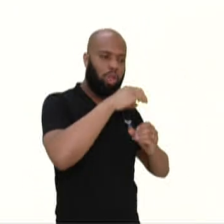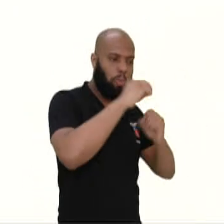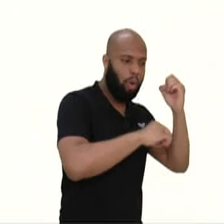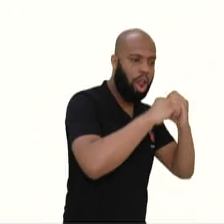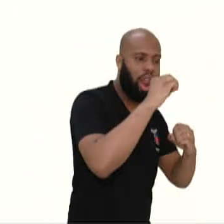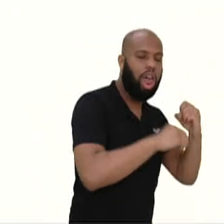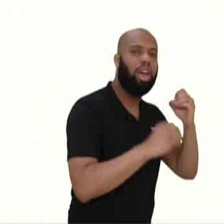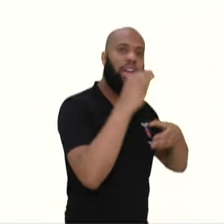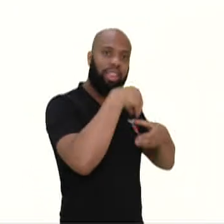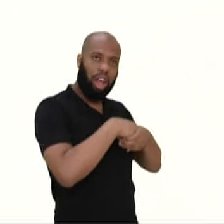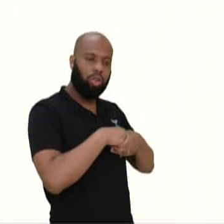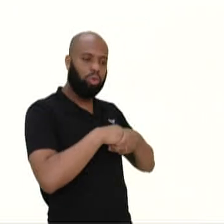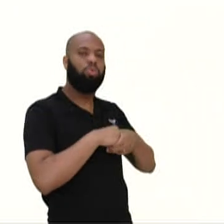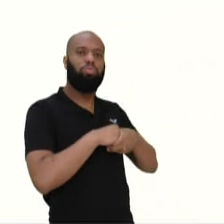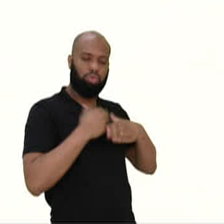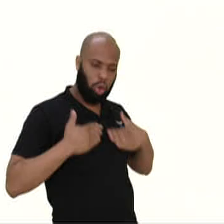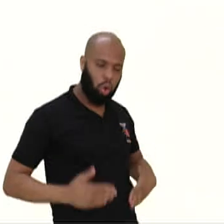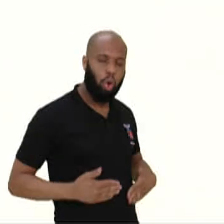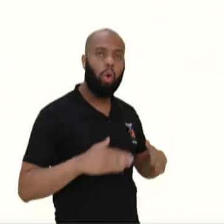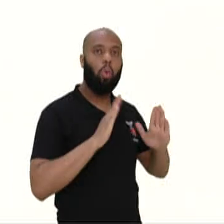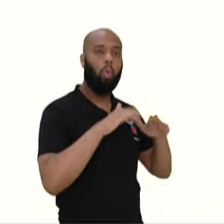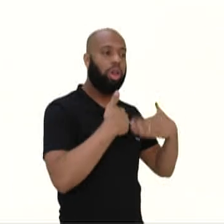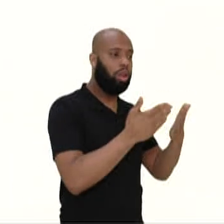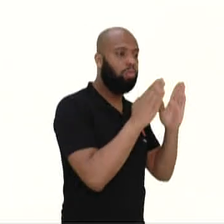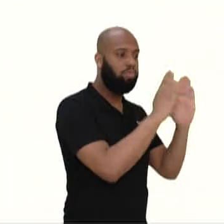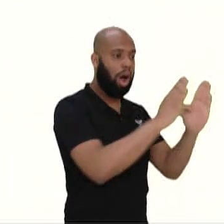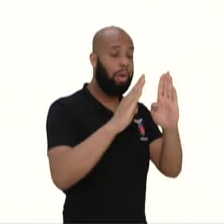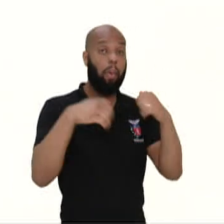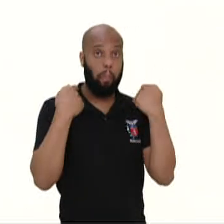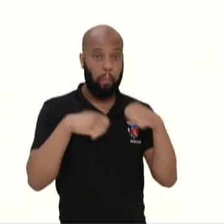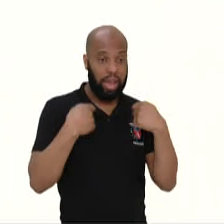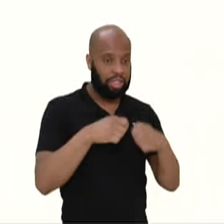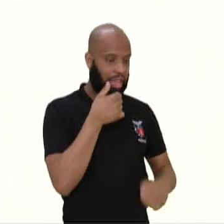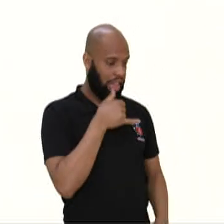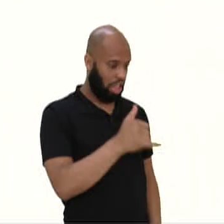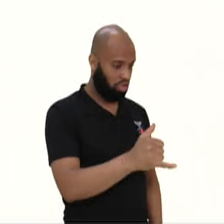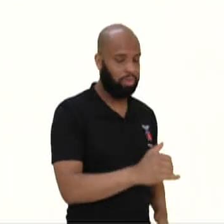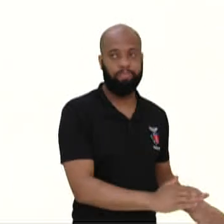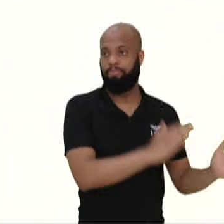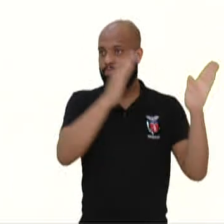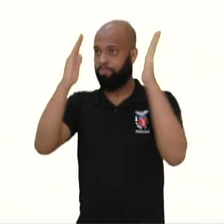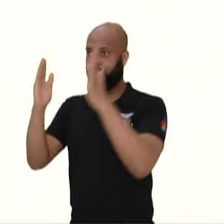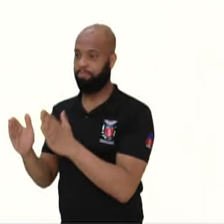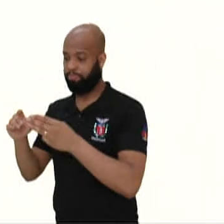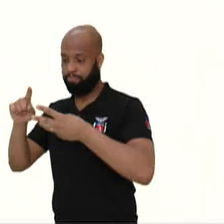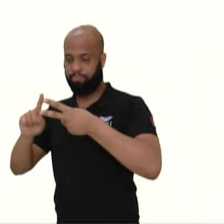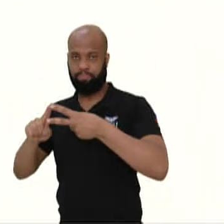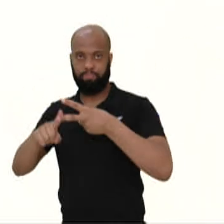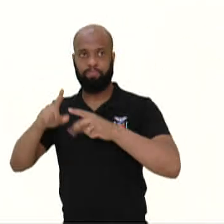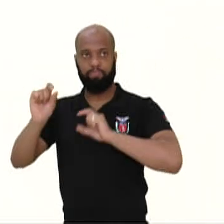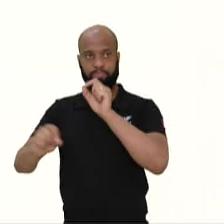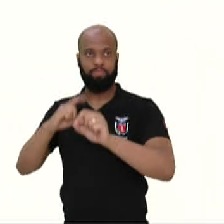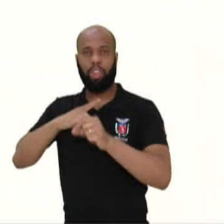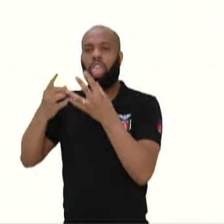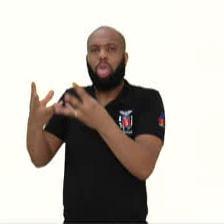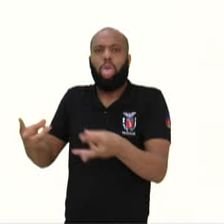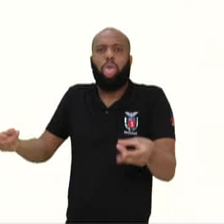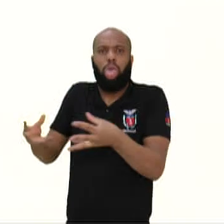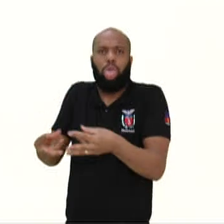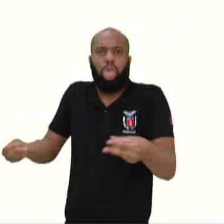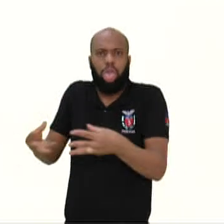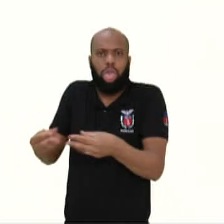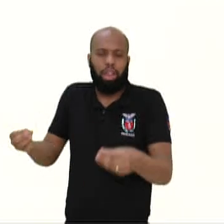orgânicas complexas. Esses processos necessitam de energia. Catabolismo, processos relacionados à